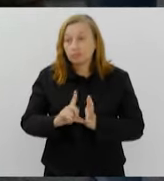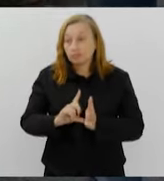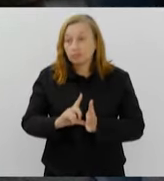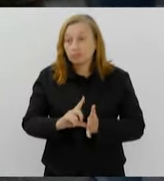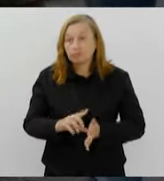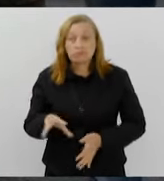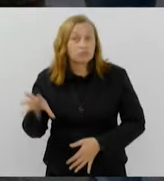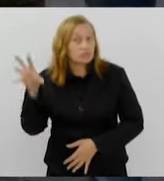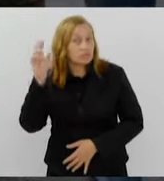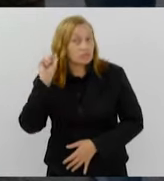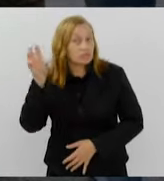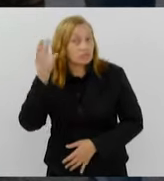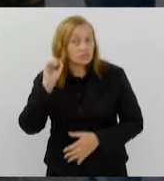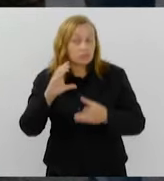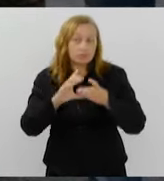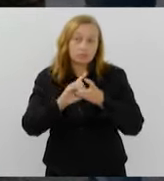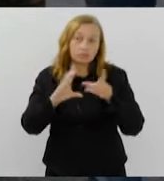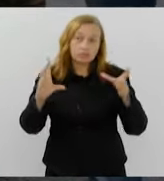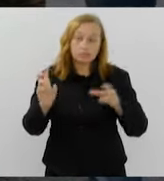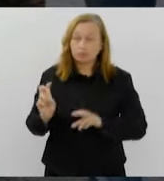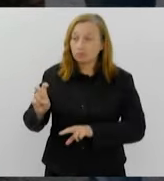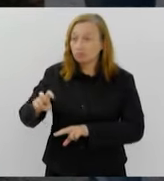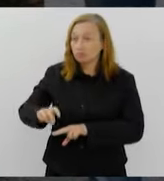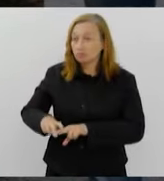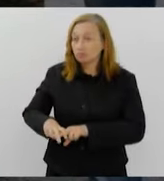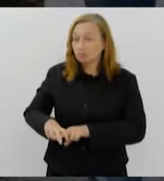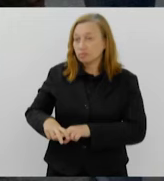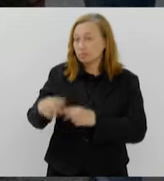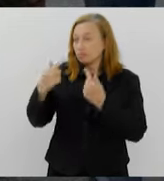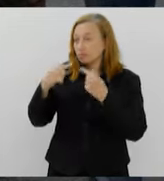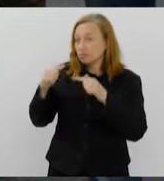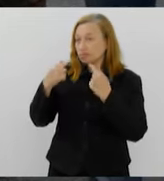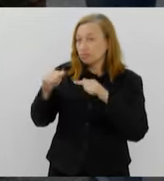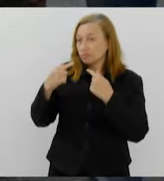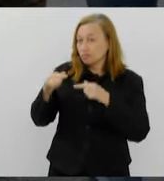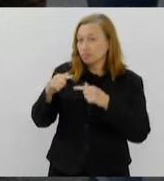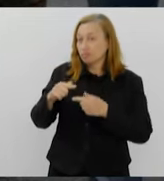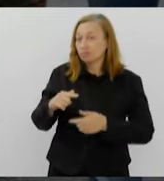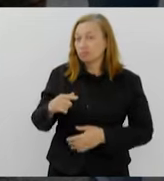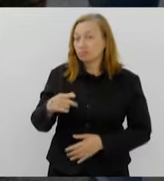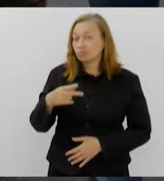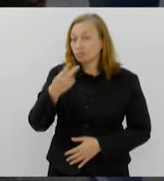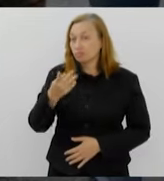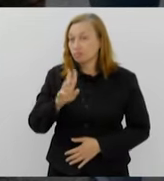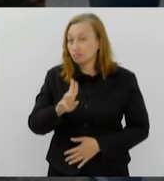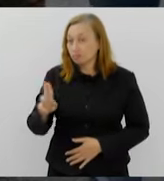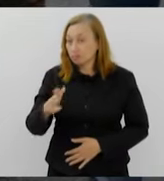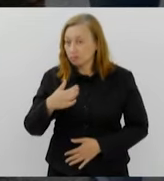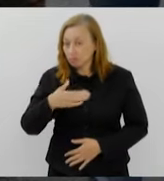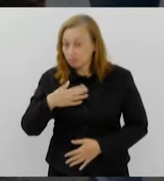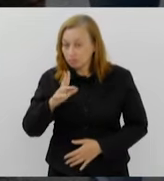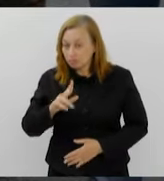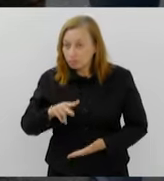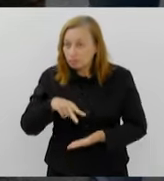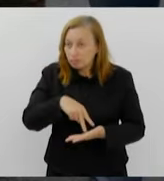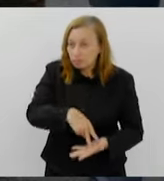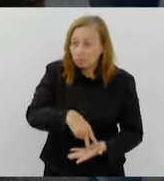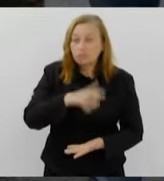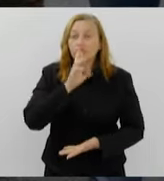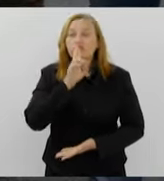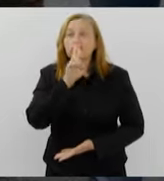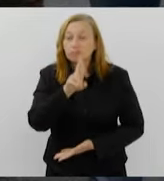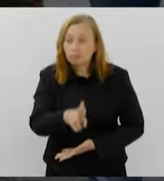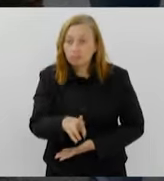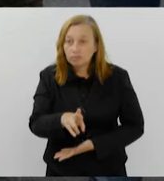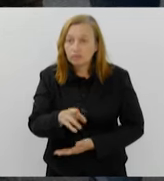ouvi democraticamente sentadinha ali A Crítica fui citada levantei para responder quando